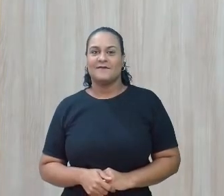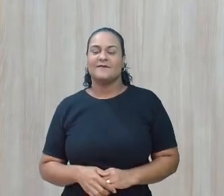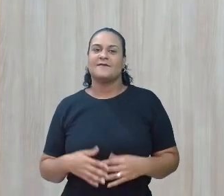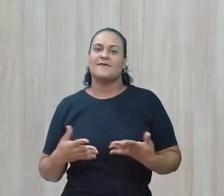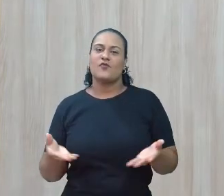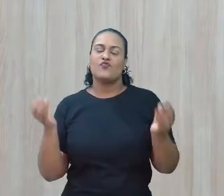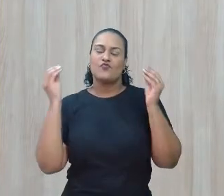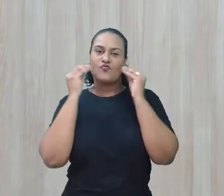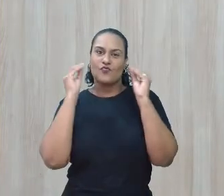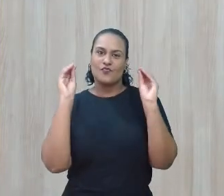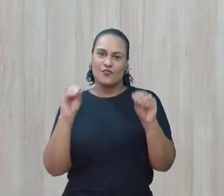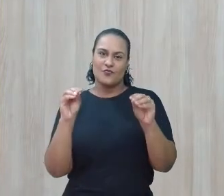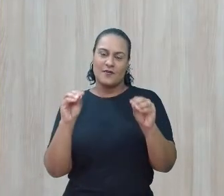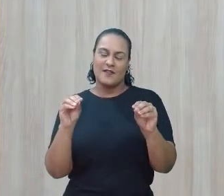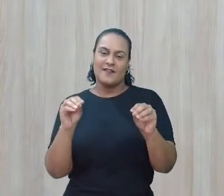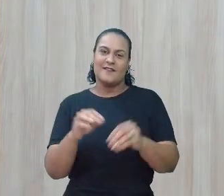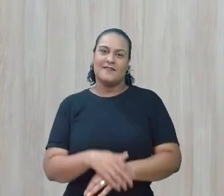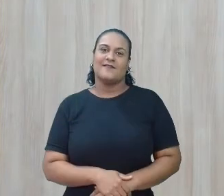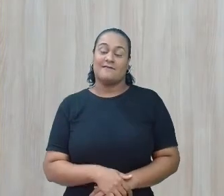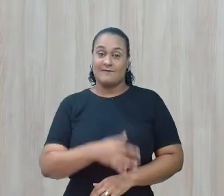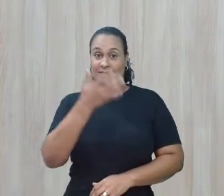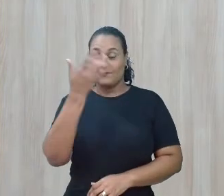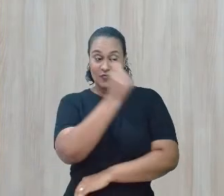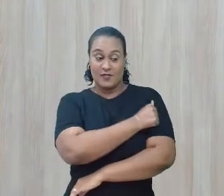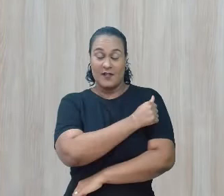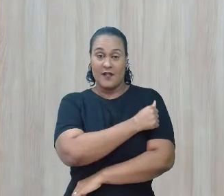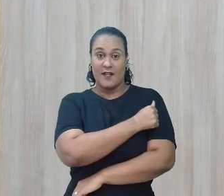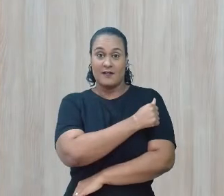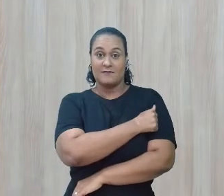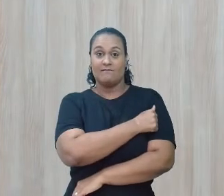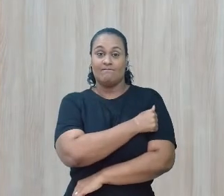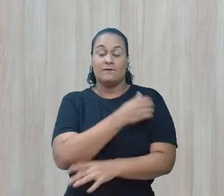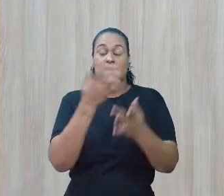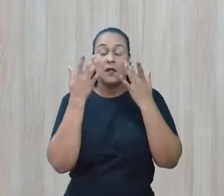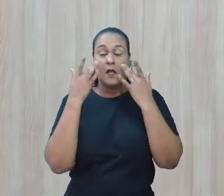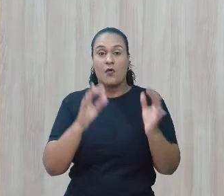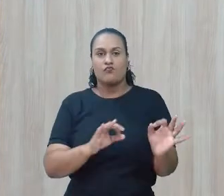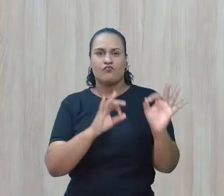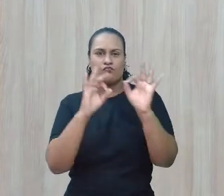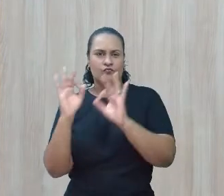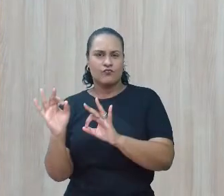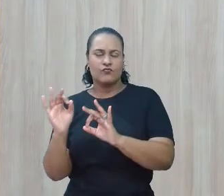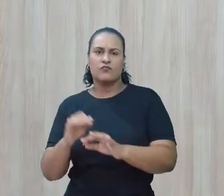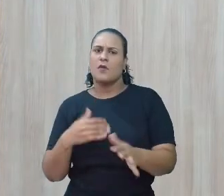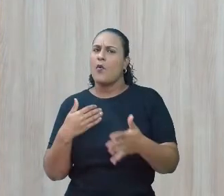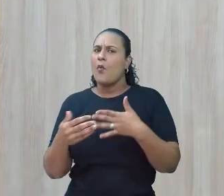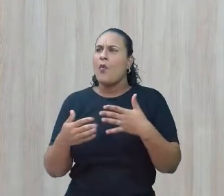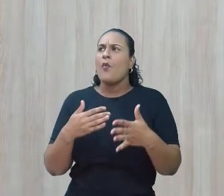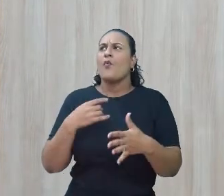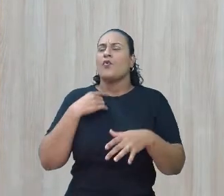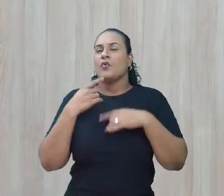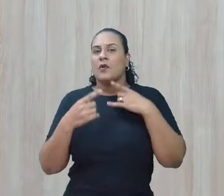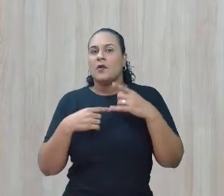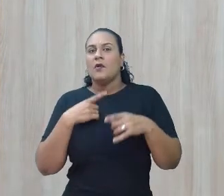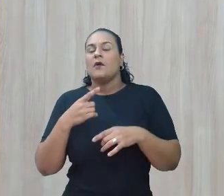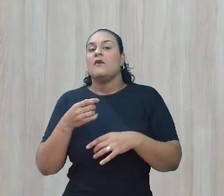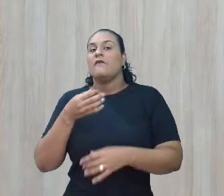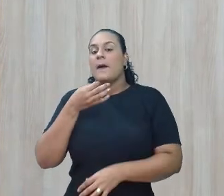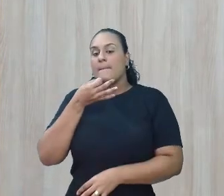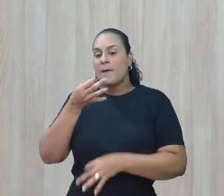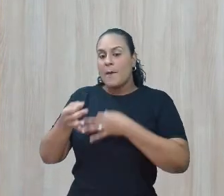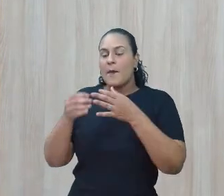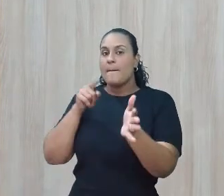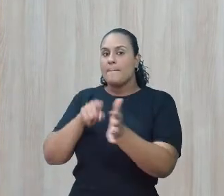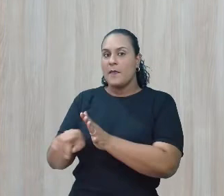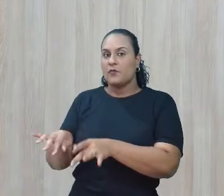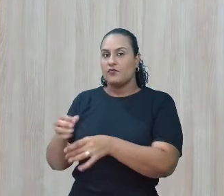Gente, um beijo, então, quem está assistindo. Não esqueçam, qualquer dúvida, vocês dão um toque no chat e a gente resolve.